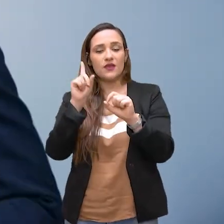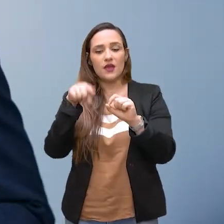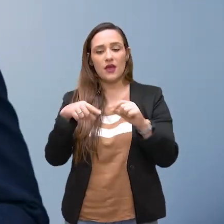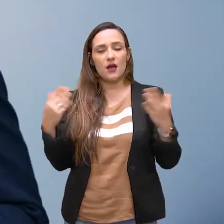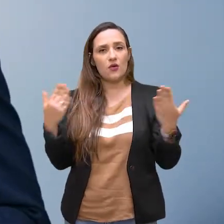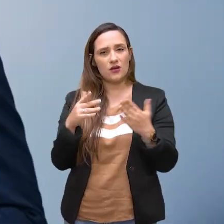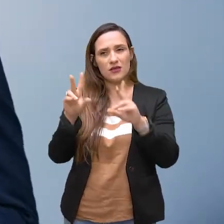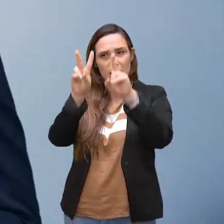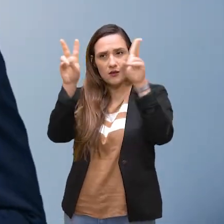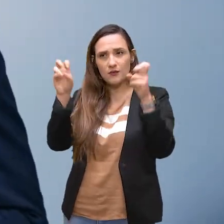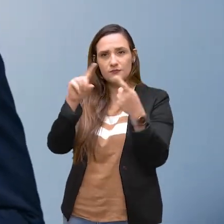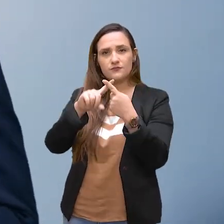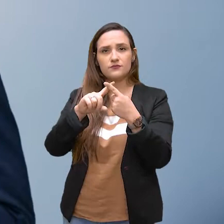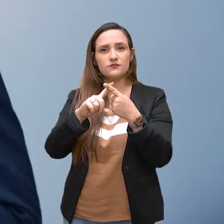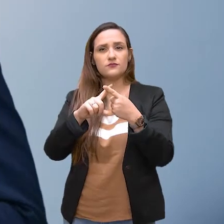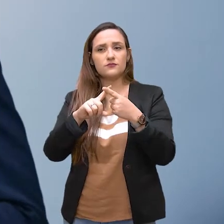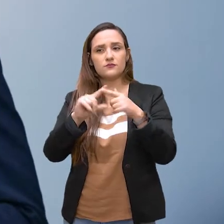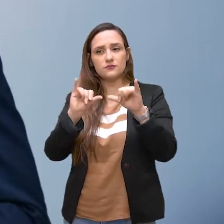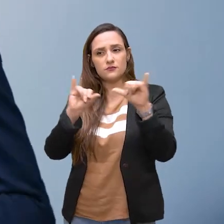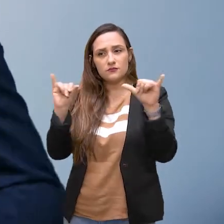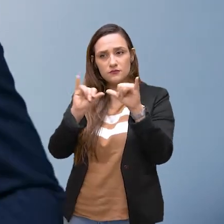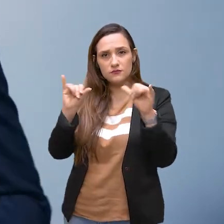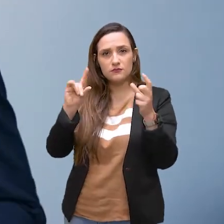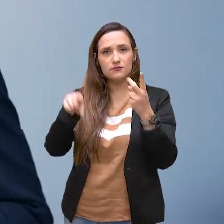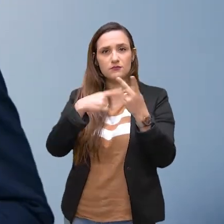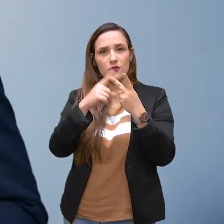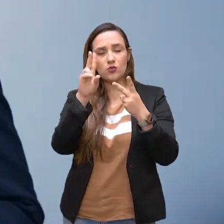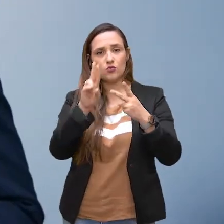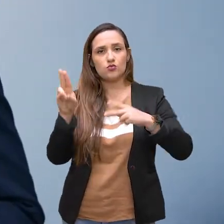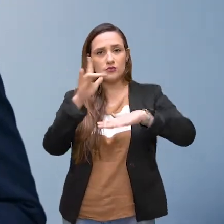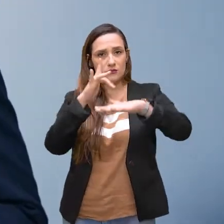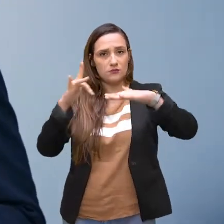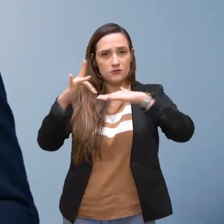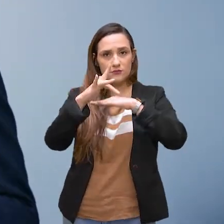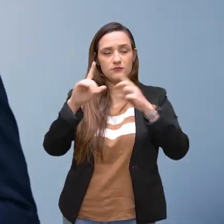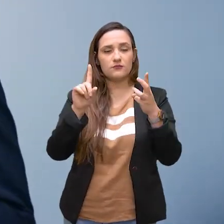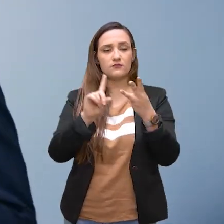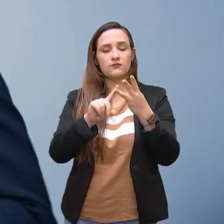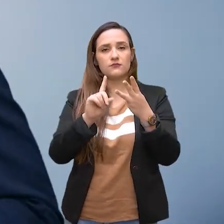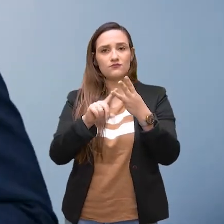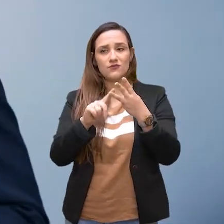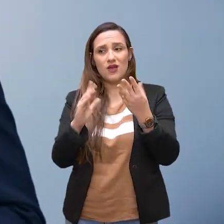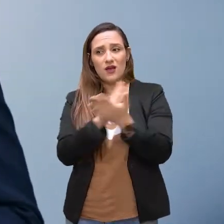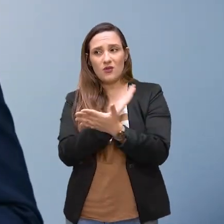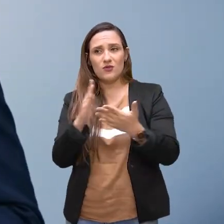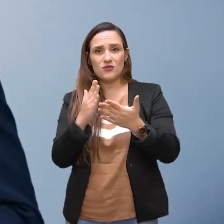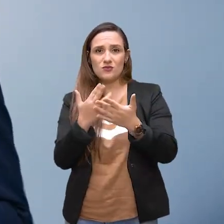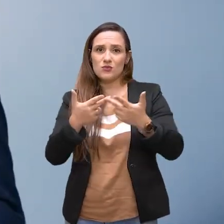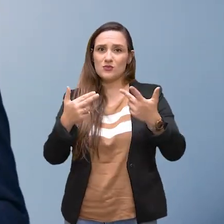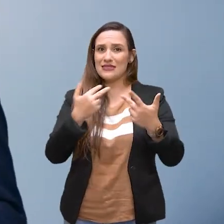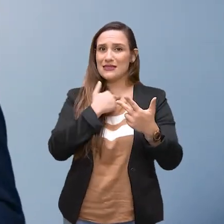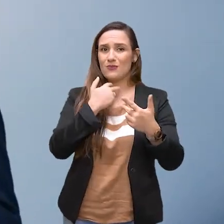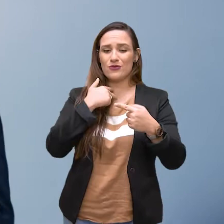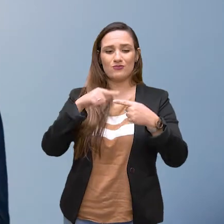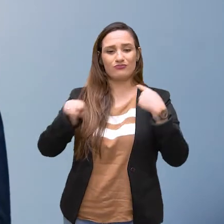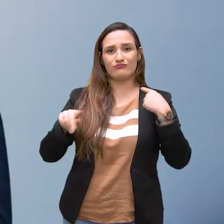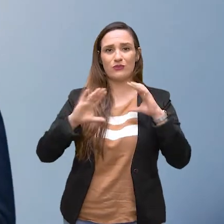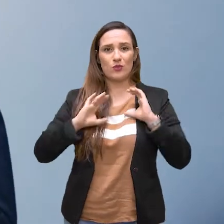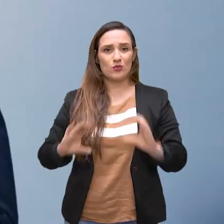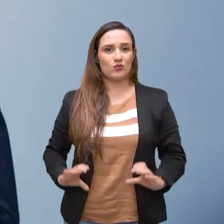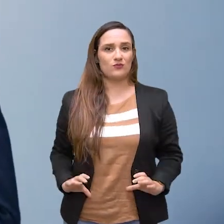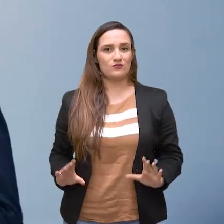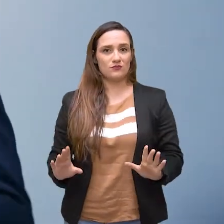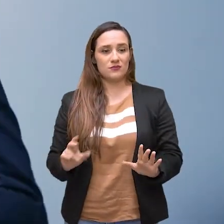a ESAP, temas como propaganda, uso de redes sociais e desincompatibilizações, ou seja, quando